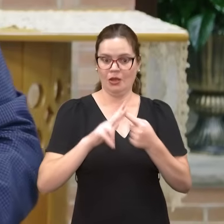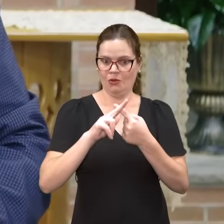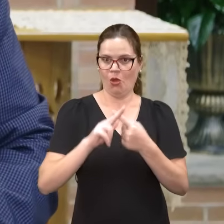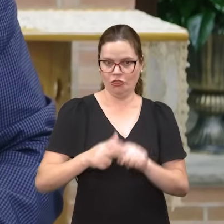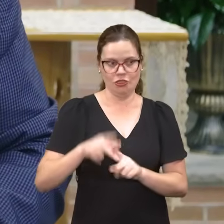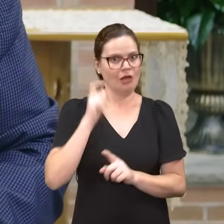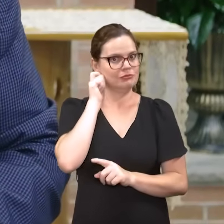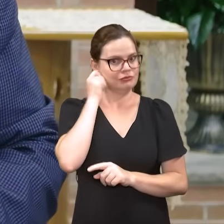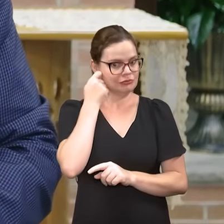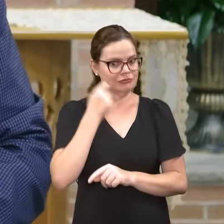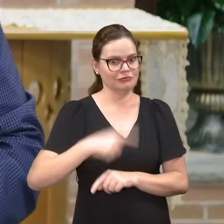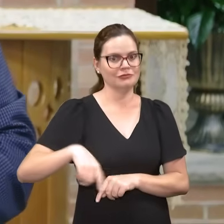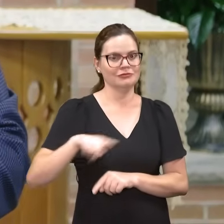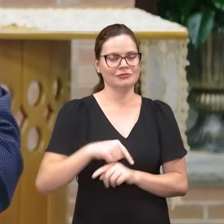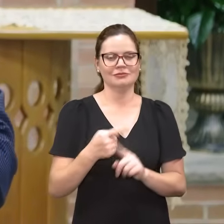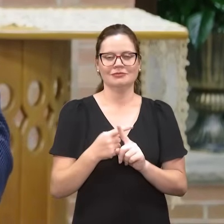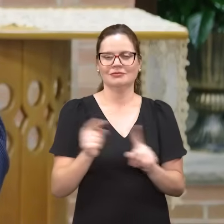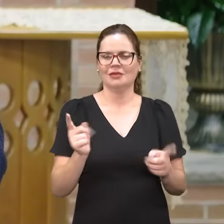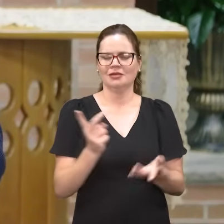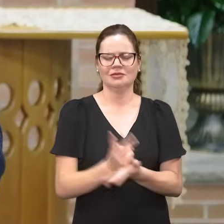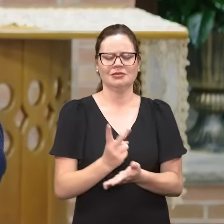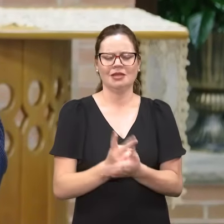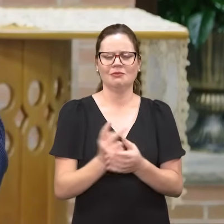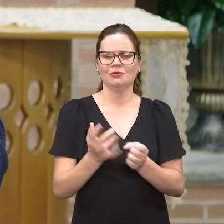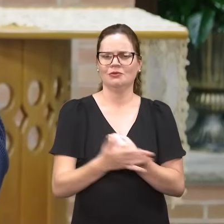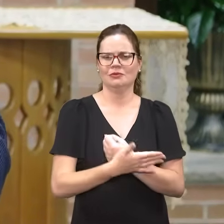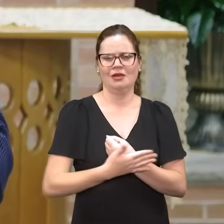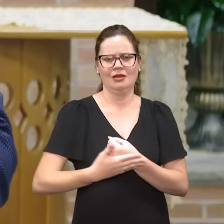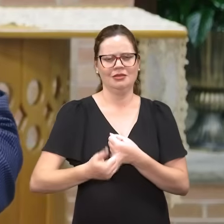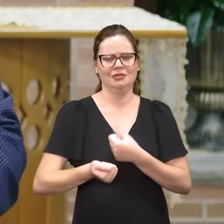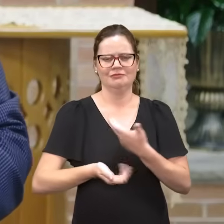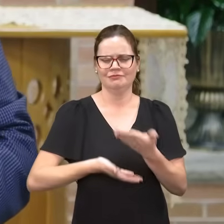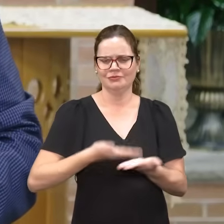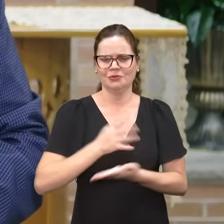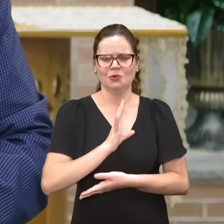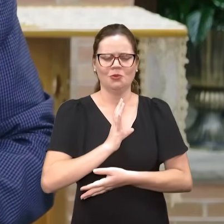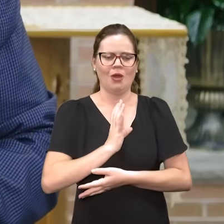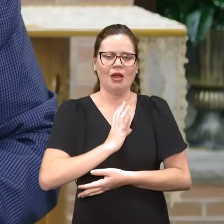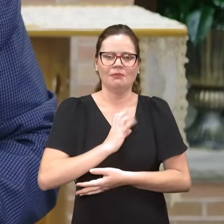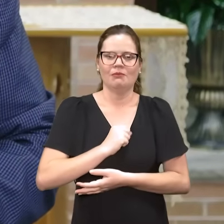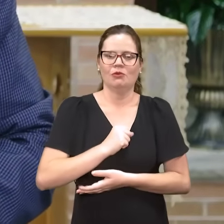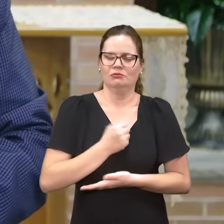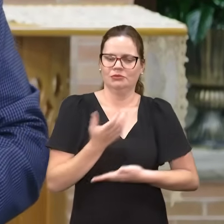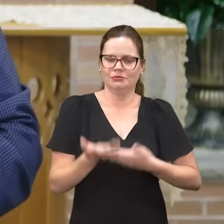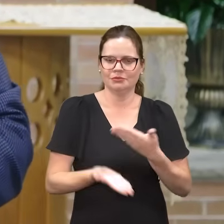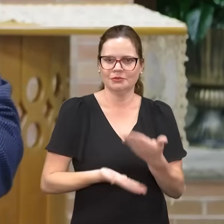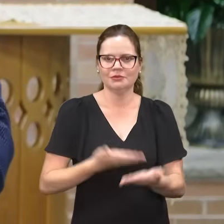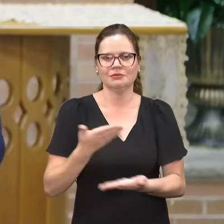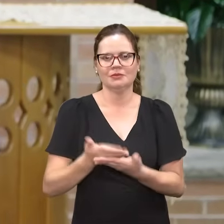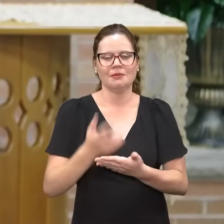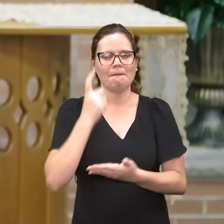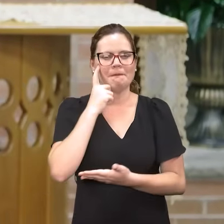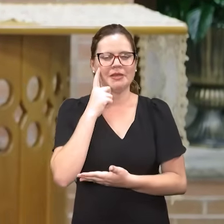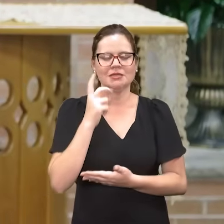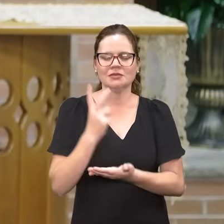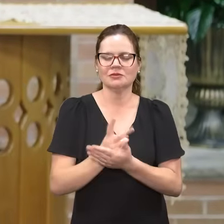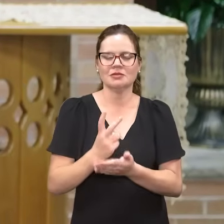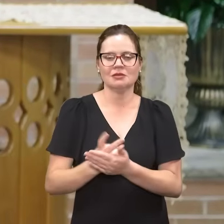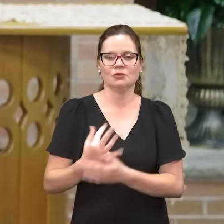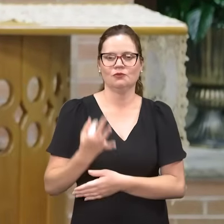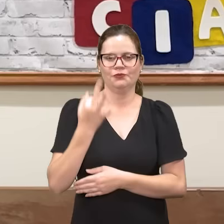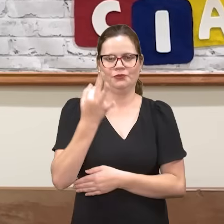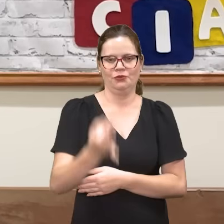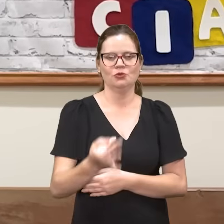de correção, mas sempre feito ali com um grande amor do Senhor no seu coração e visando a obra